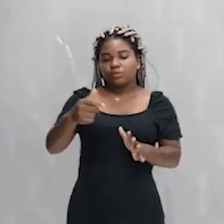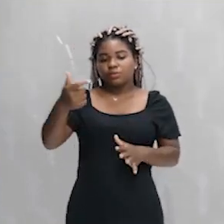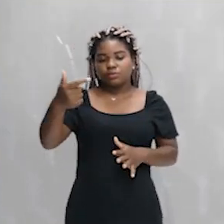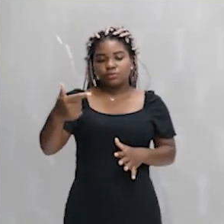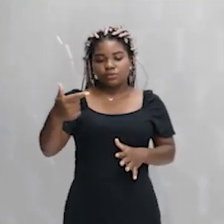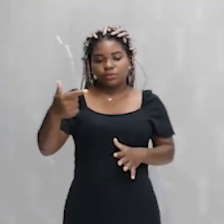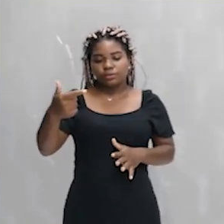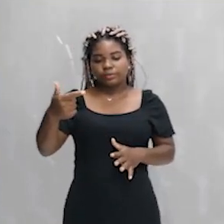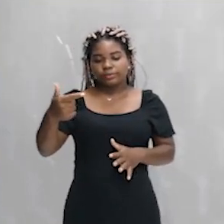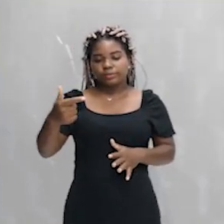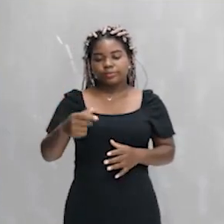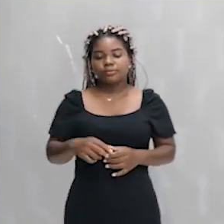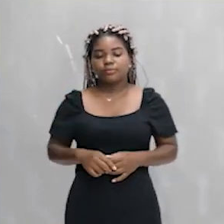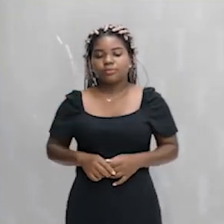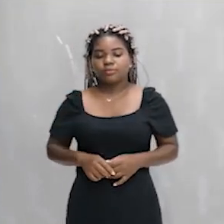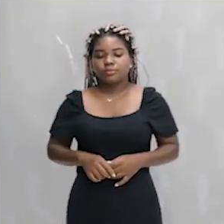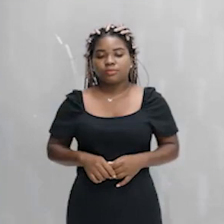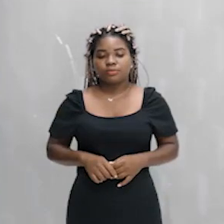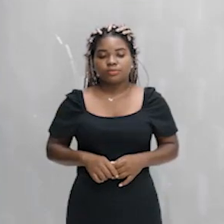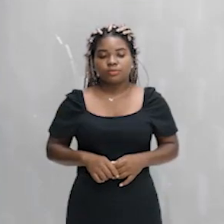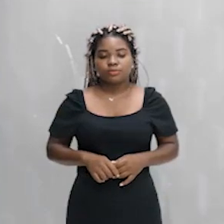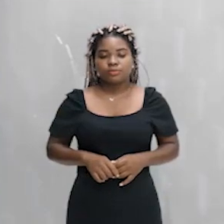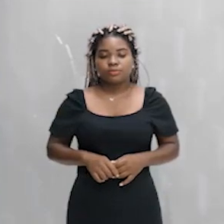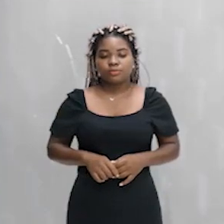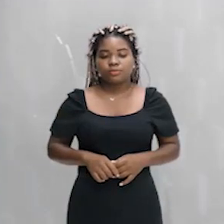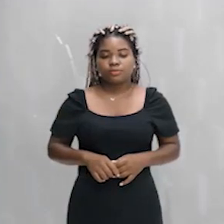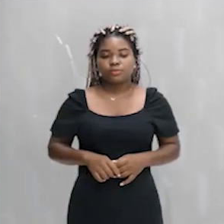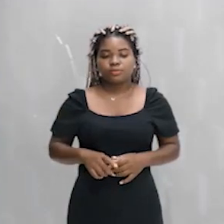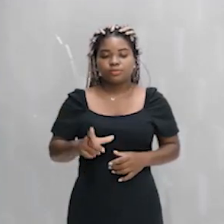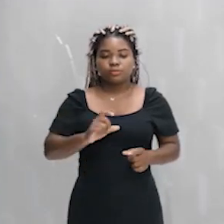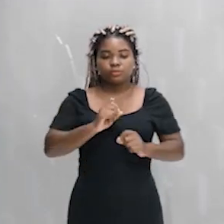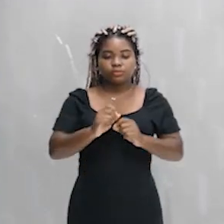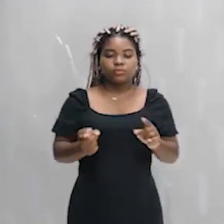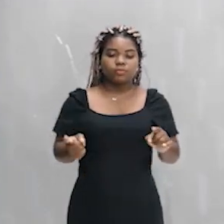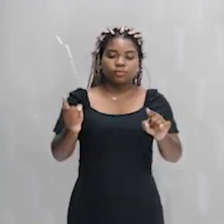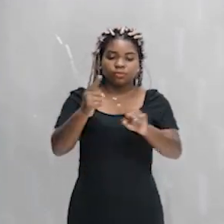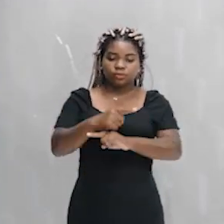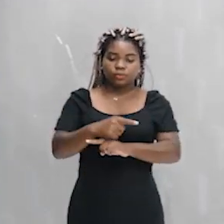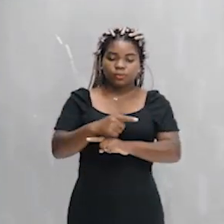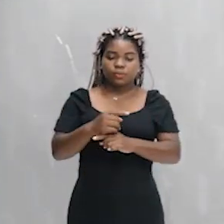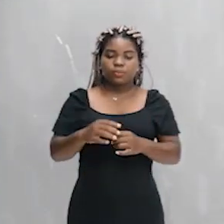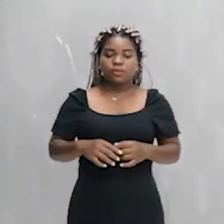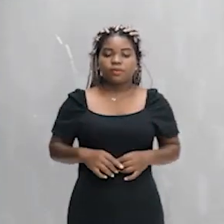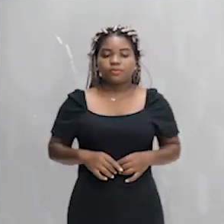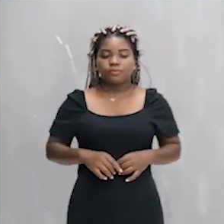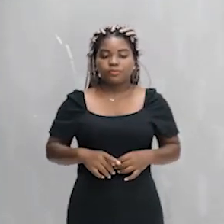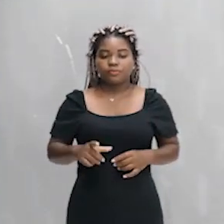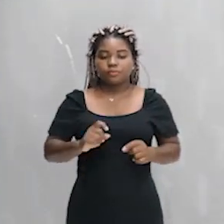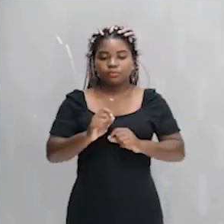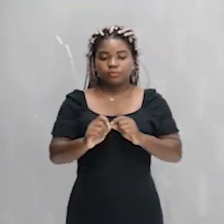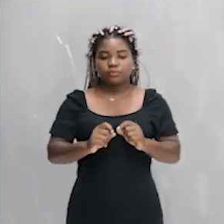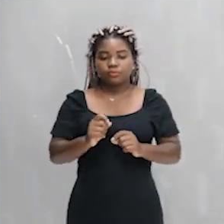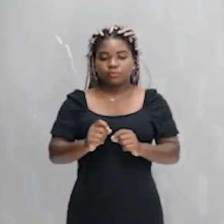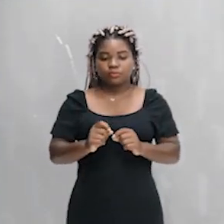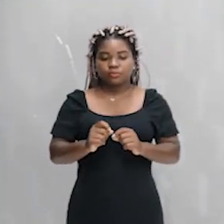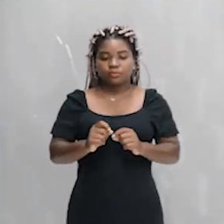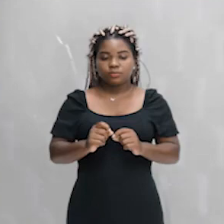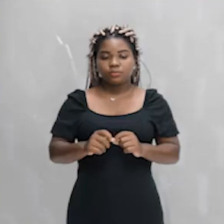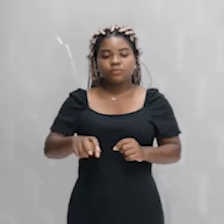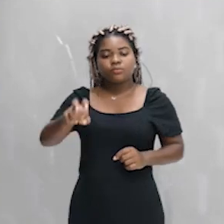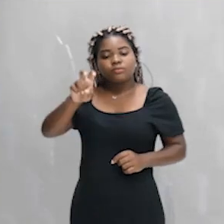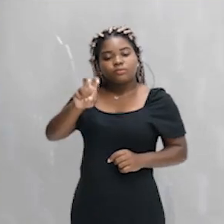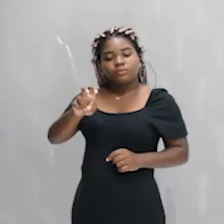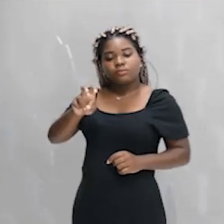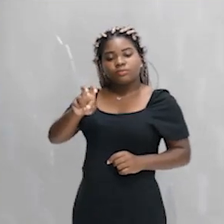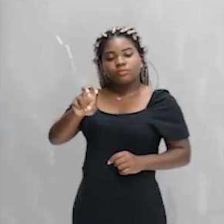2. Ó, o sinal negativo no expoente. Qual é o comando que ele passa? Inverte a base. Se inverte a base, o denominador do 5 é a